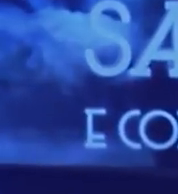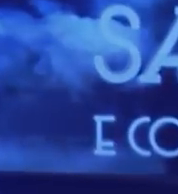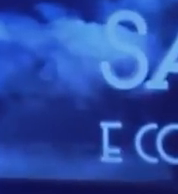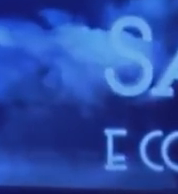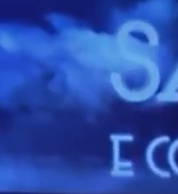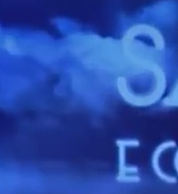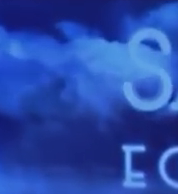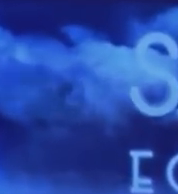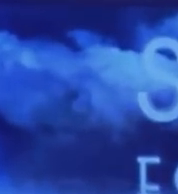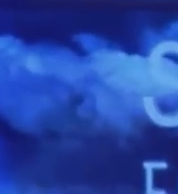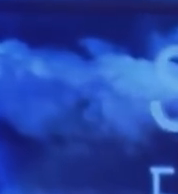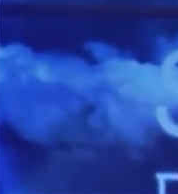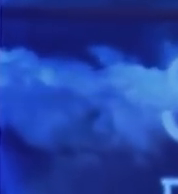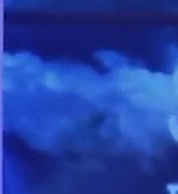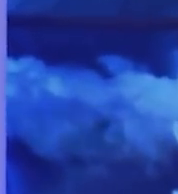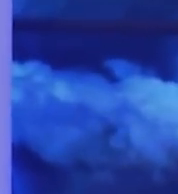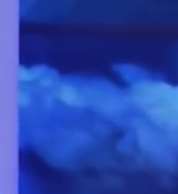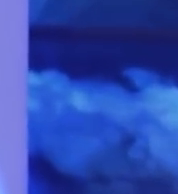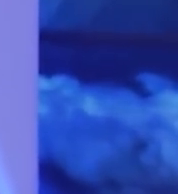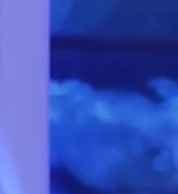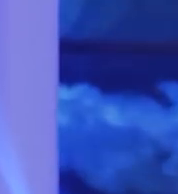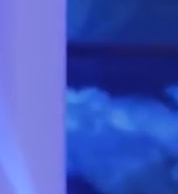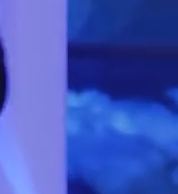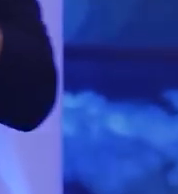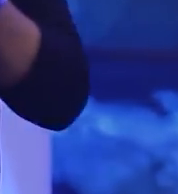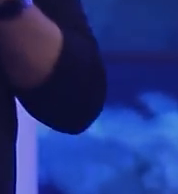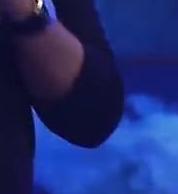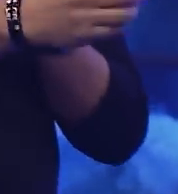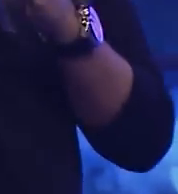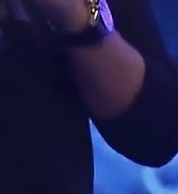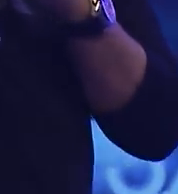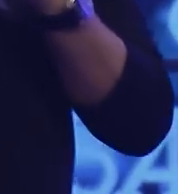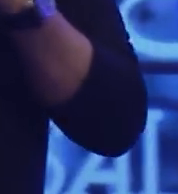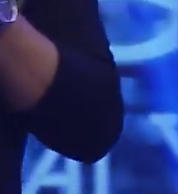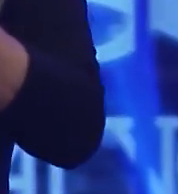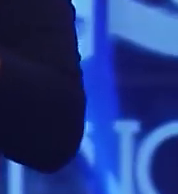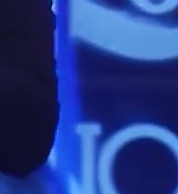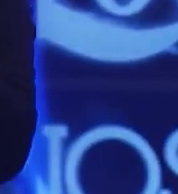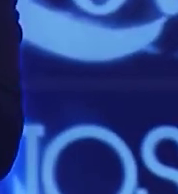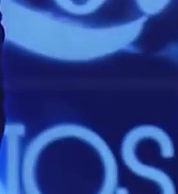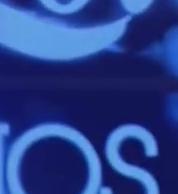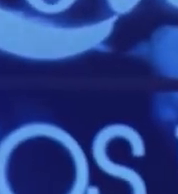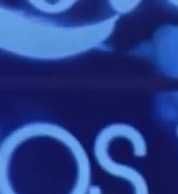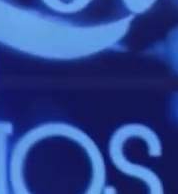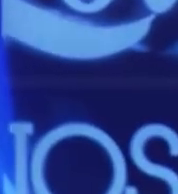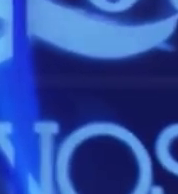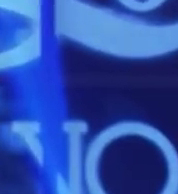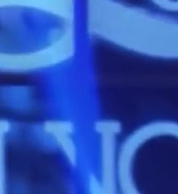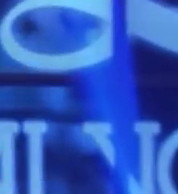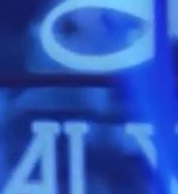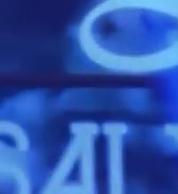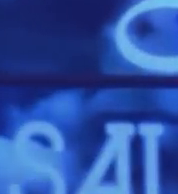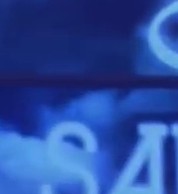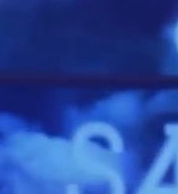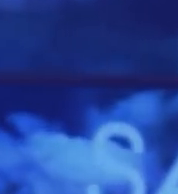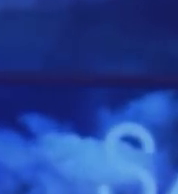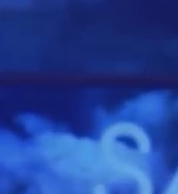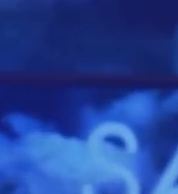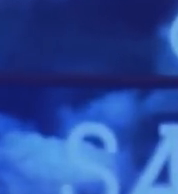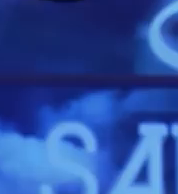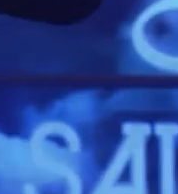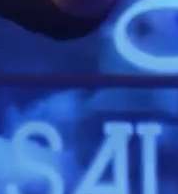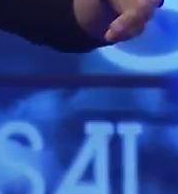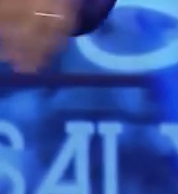a sua vida, é seu coração, é sua história, é sua família. Você que tem filho, pai, mãe, esposo, esposa, sua casa, seu trabalho, sua